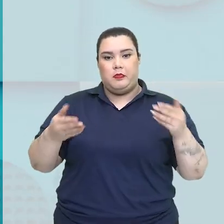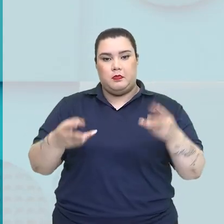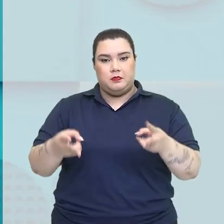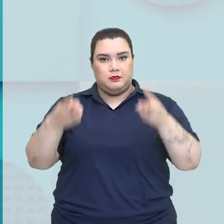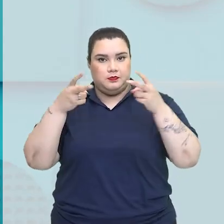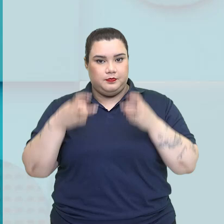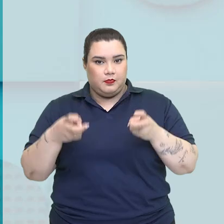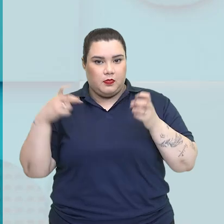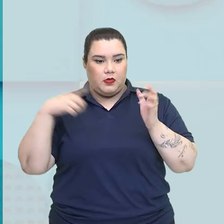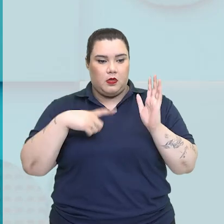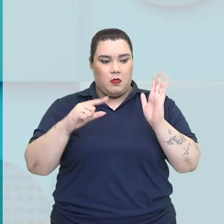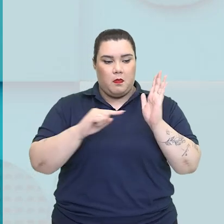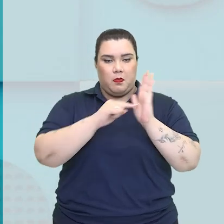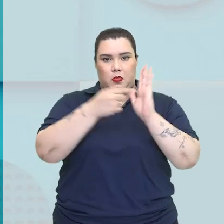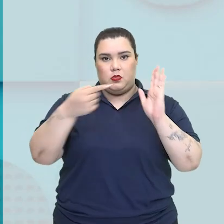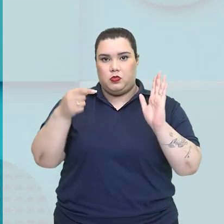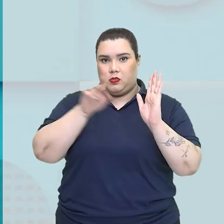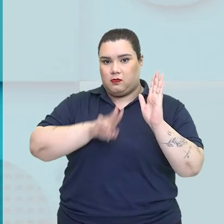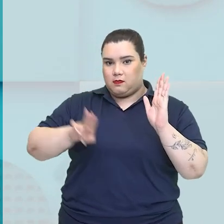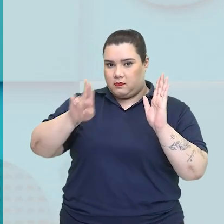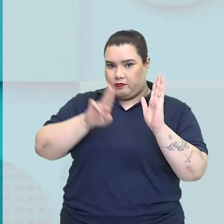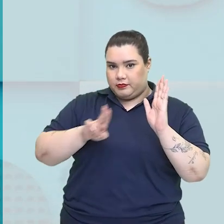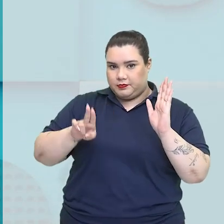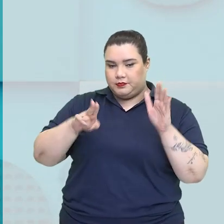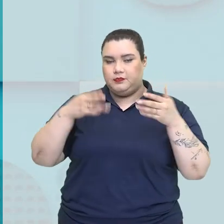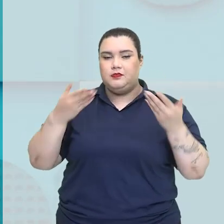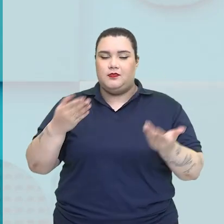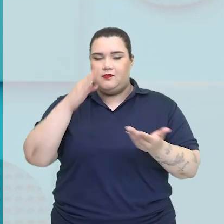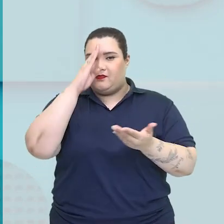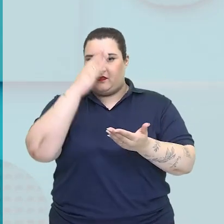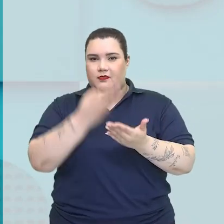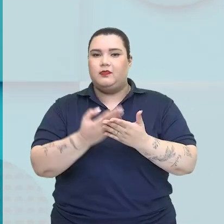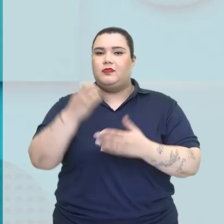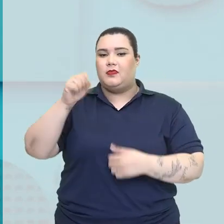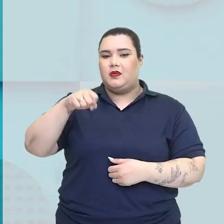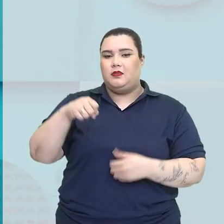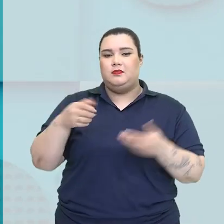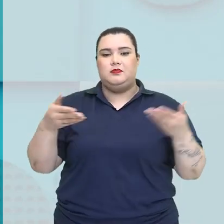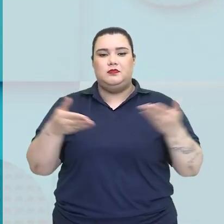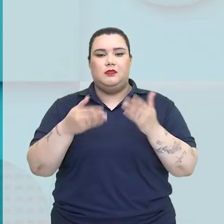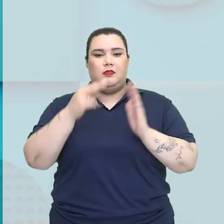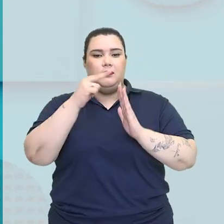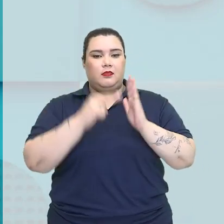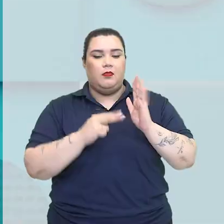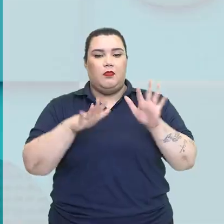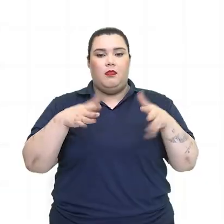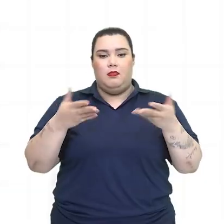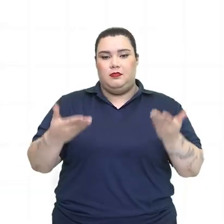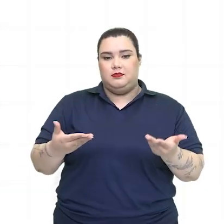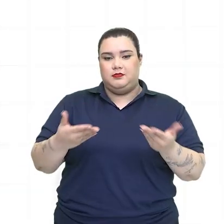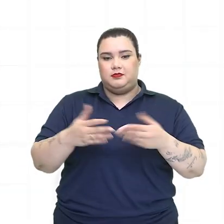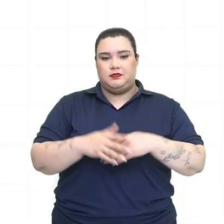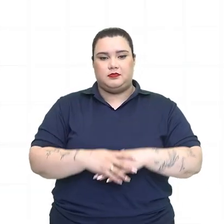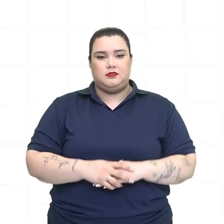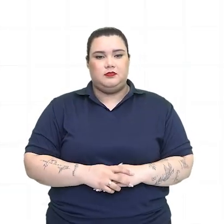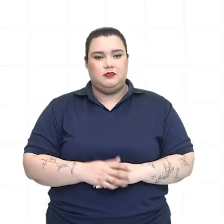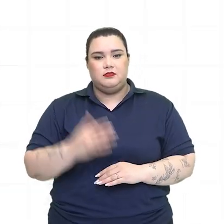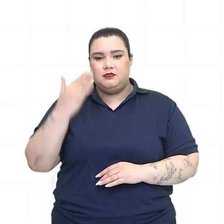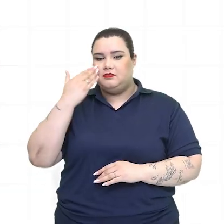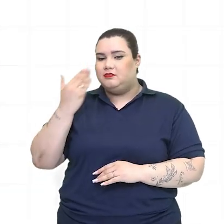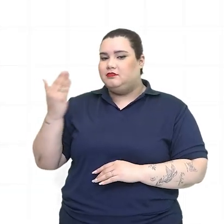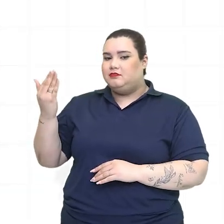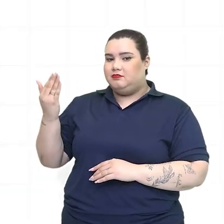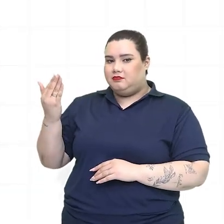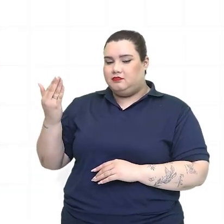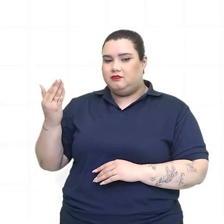as pontuações utilizadas? Acredito que sim. Então, vamos ver quais foram elas. Então, nós temos